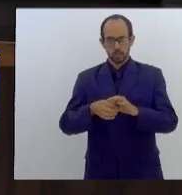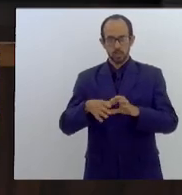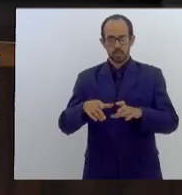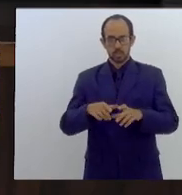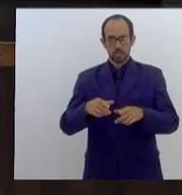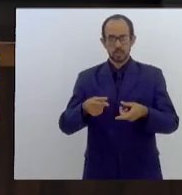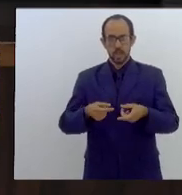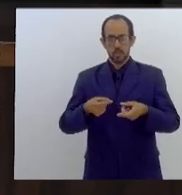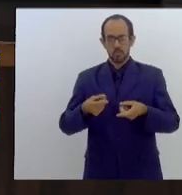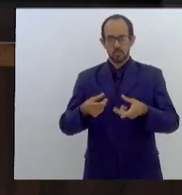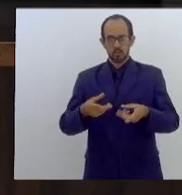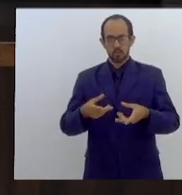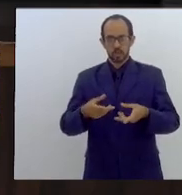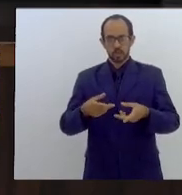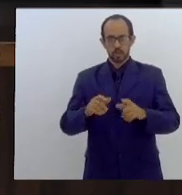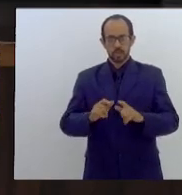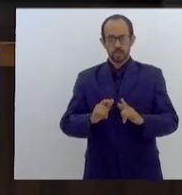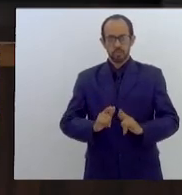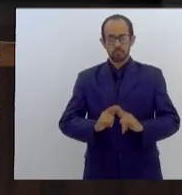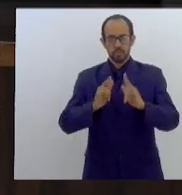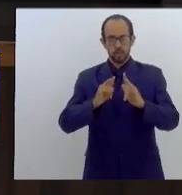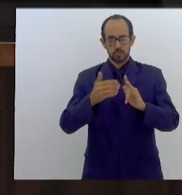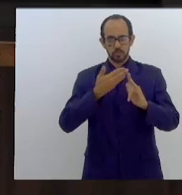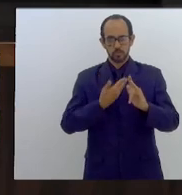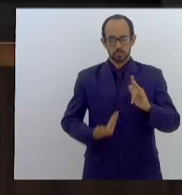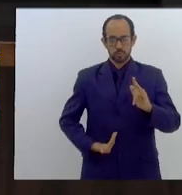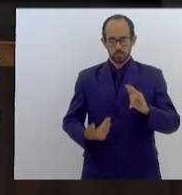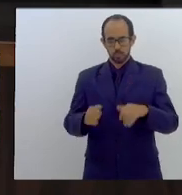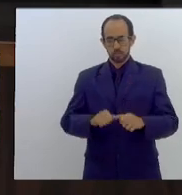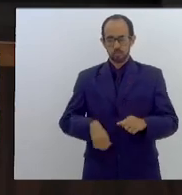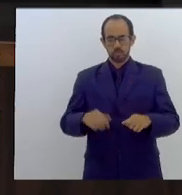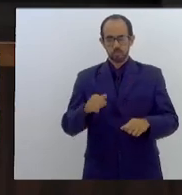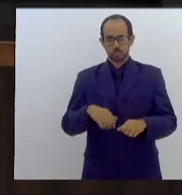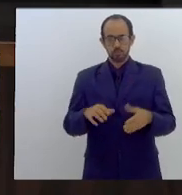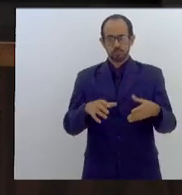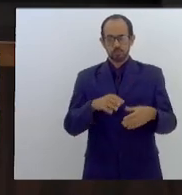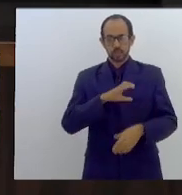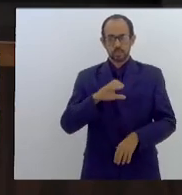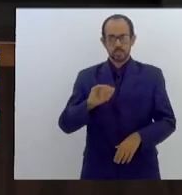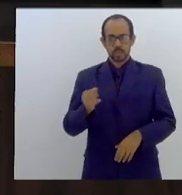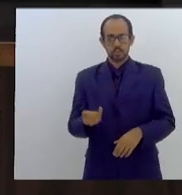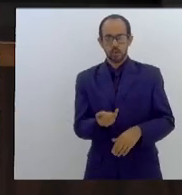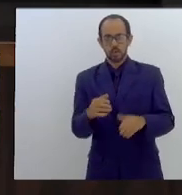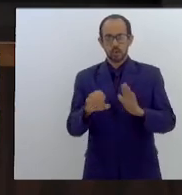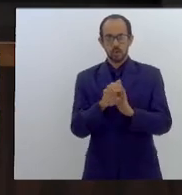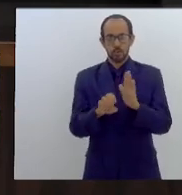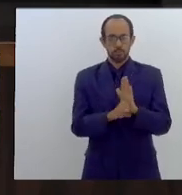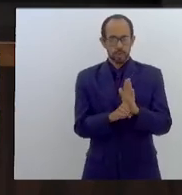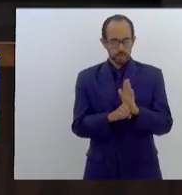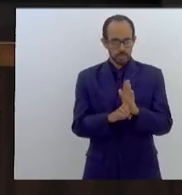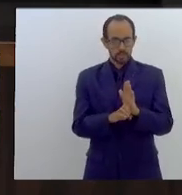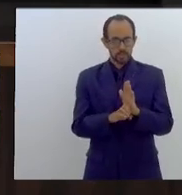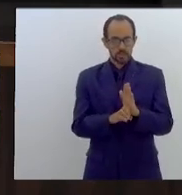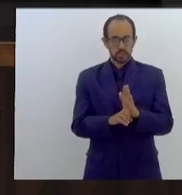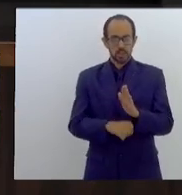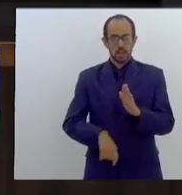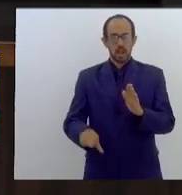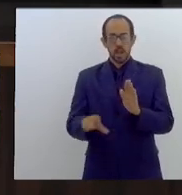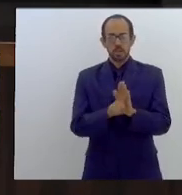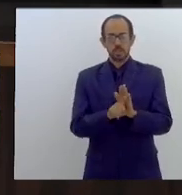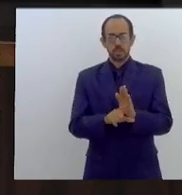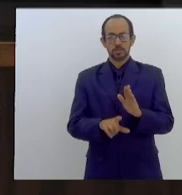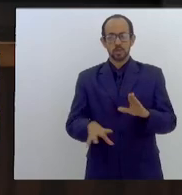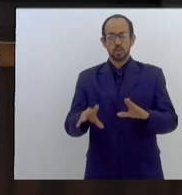Público do Estado do Rio de Janeiro. Pareceres da Comissão de Constituição e Justiça pela condicionalidade com emendas. De legislação condicional complementar e